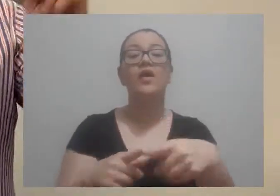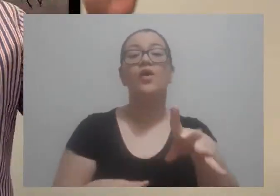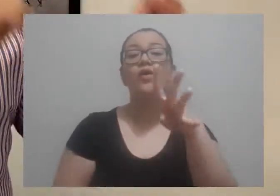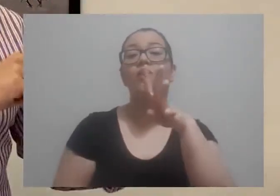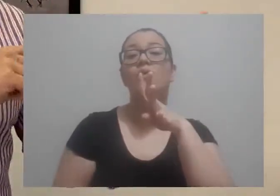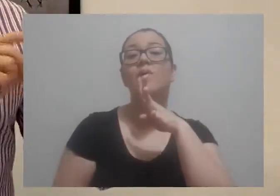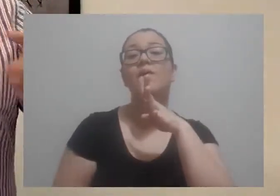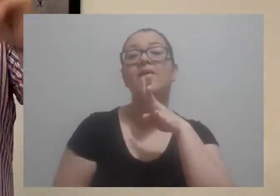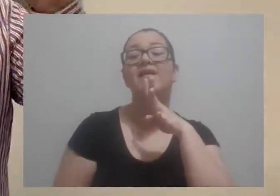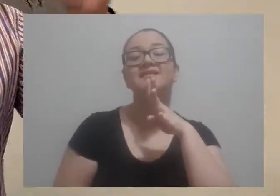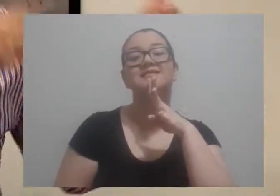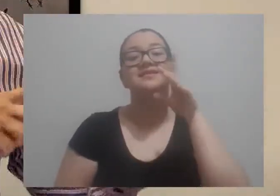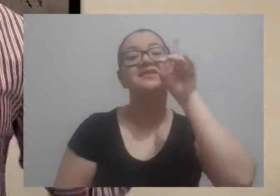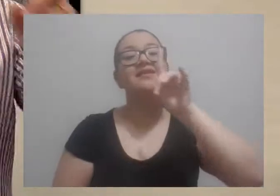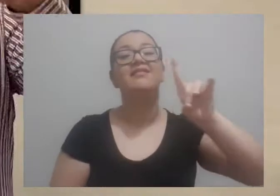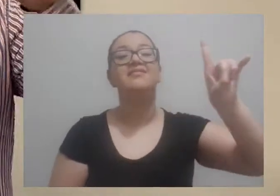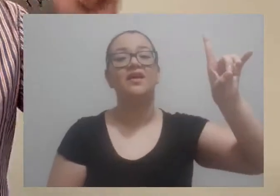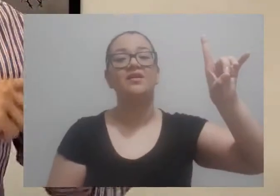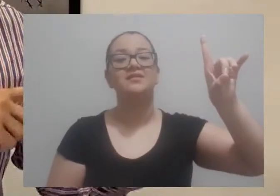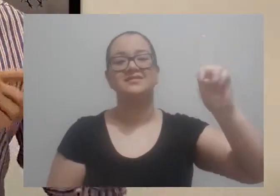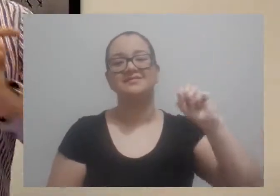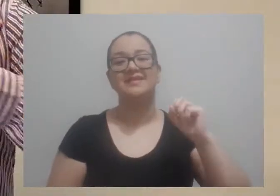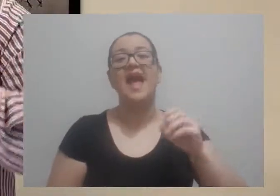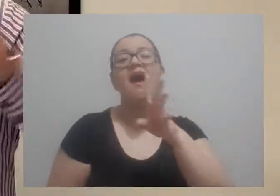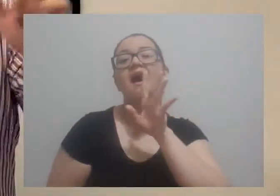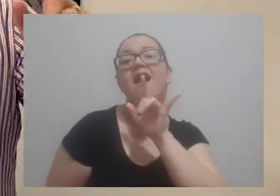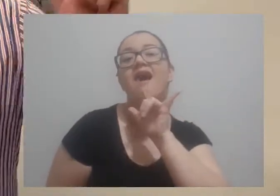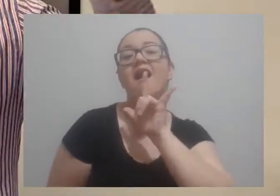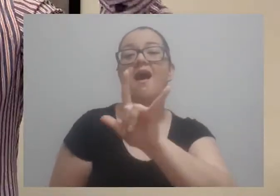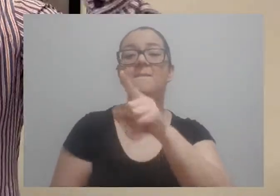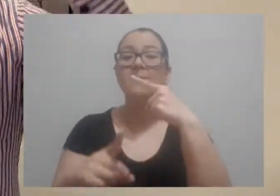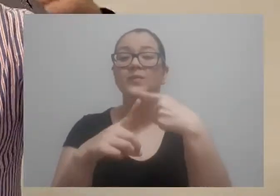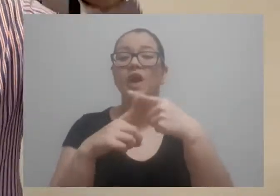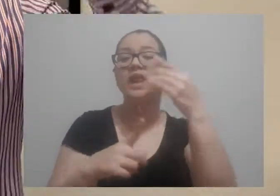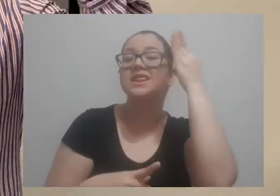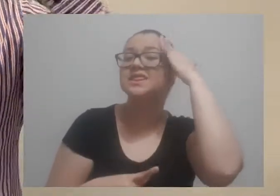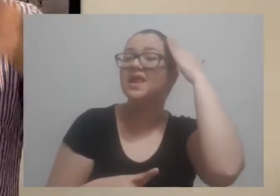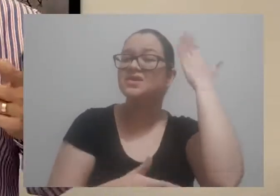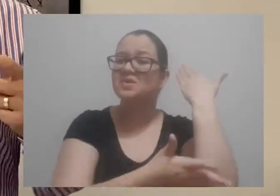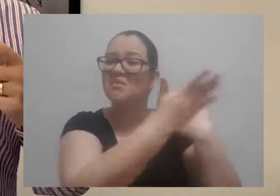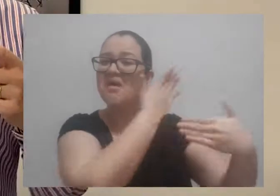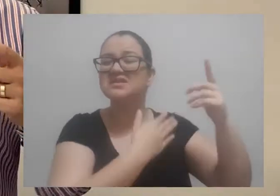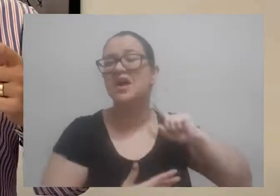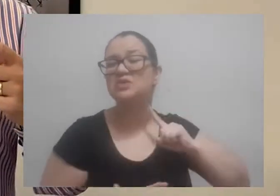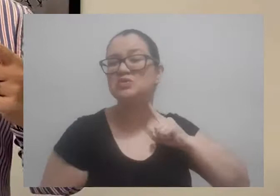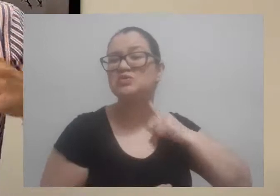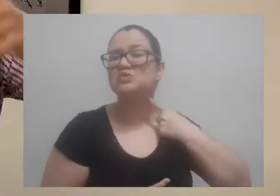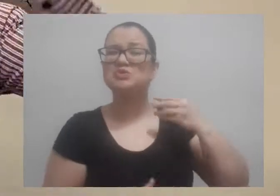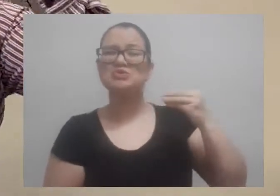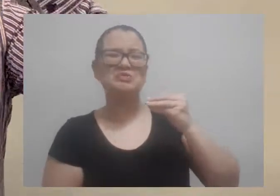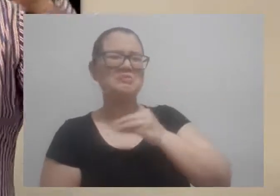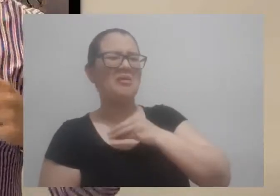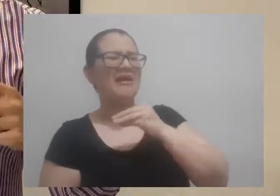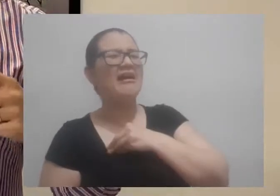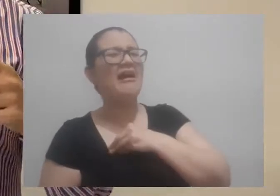estava perdido, afastado, no pecado, totalmente sujo, ele foi amado pelo Pai. Ele